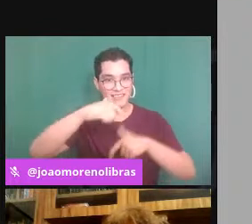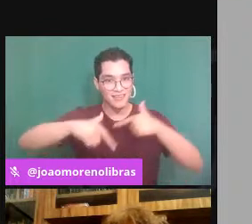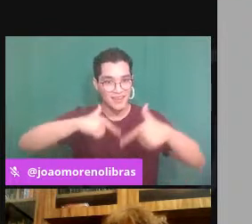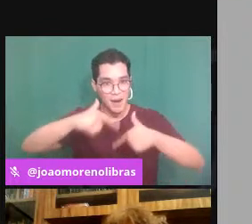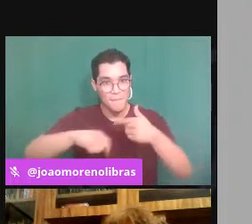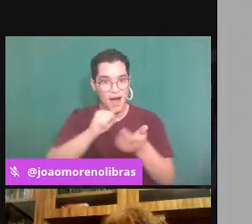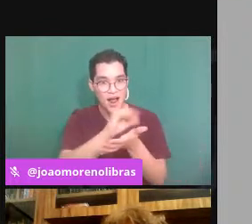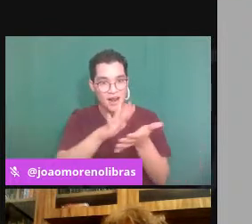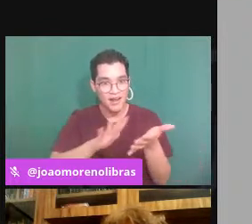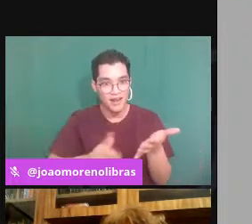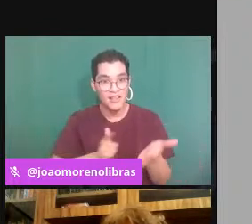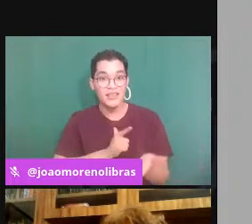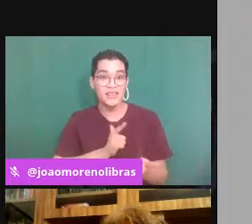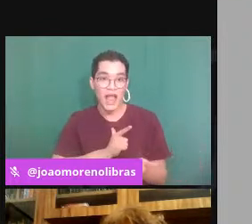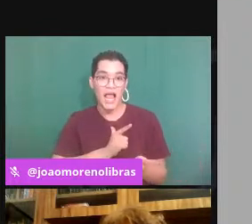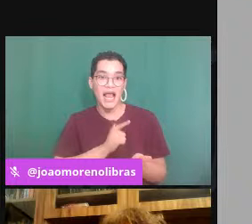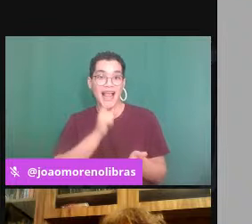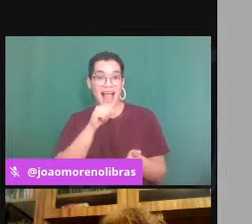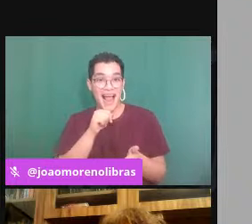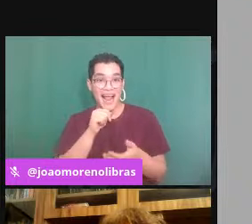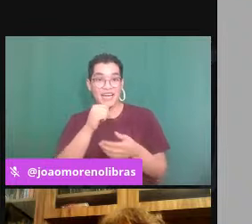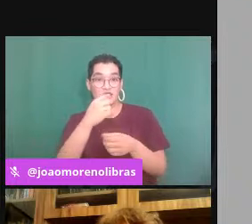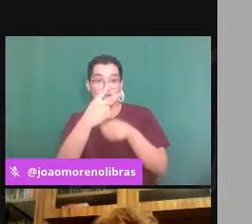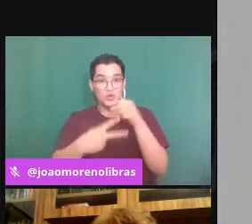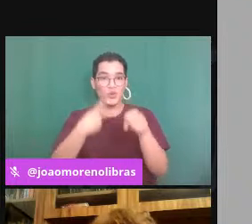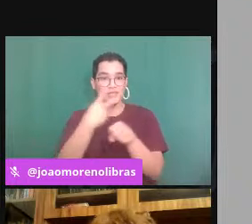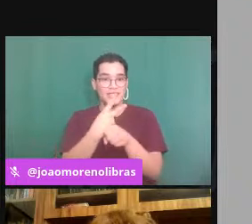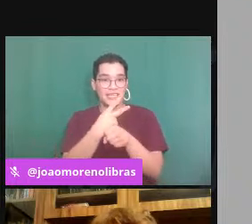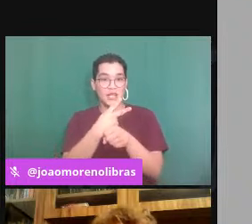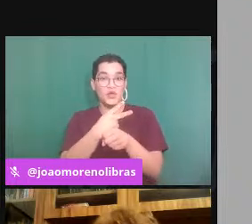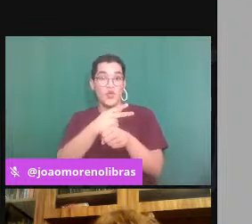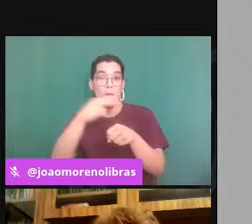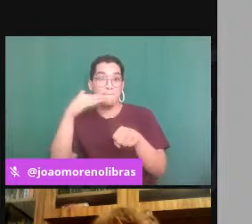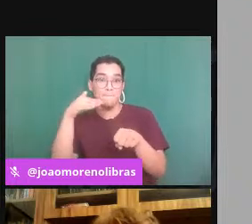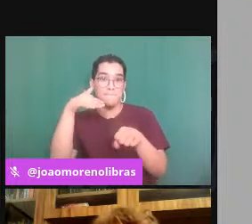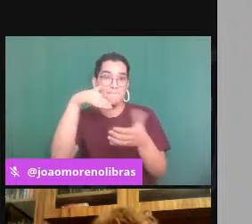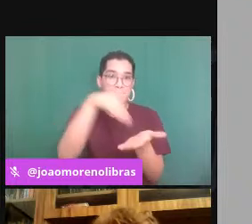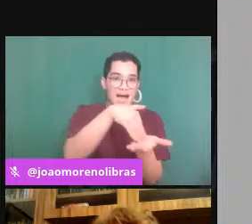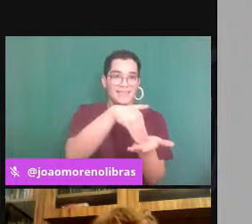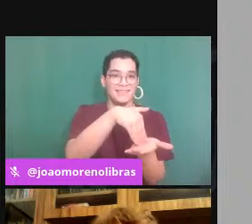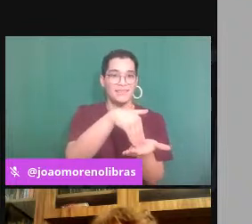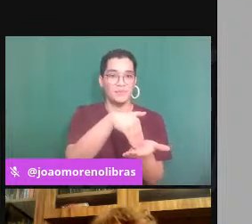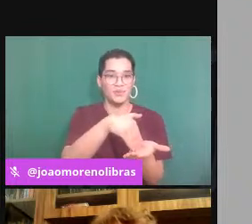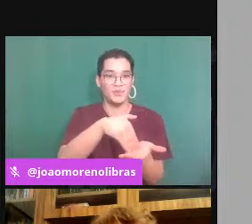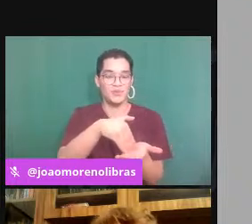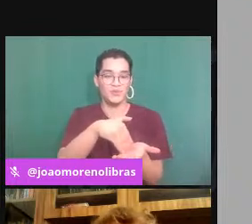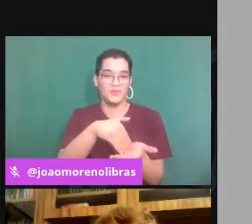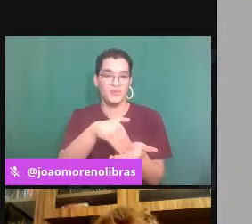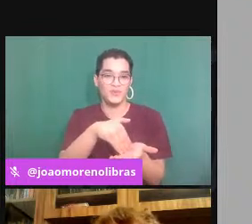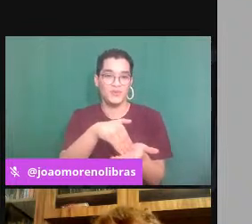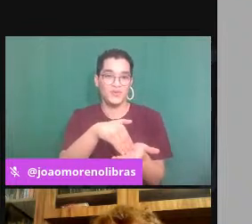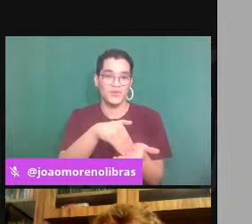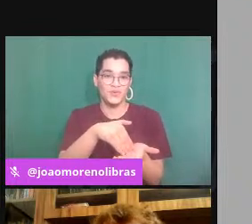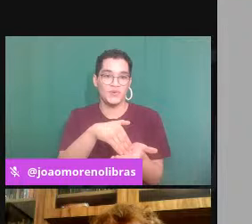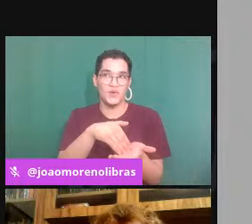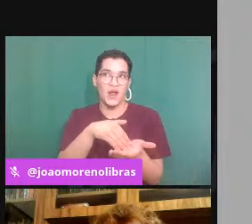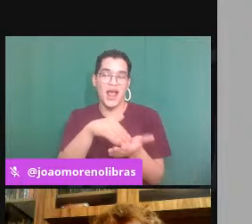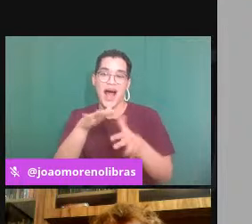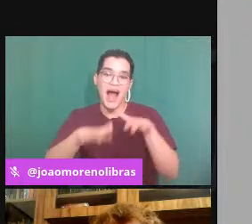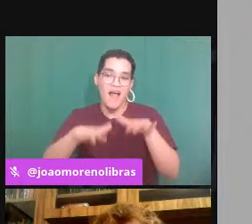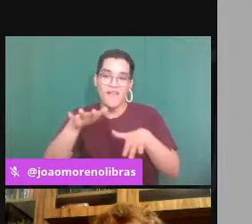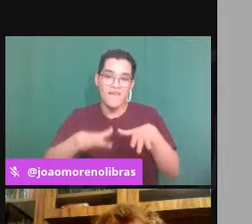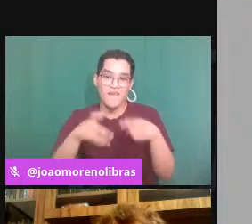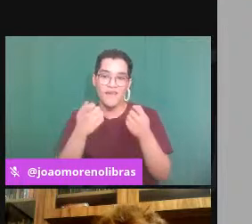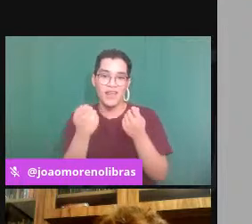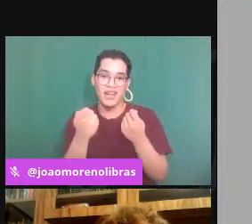para fazer o seu desenvolvimento, né? Nem sempre é possível, de fato, chegar a essa aplicação. Então,